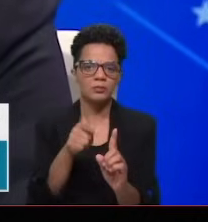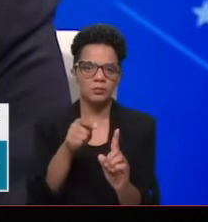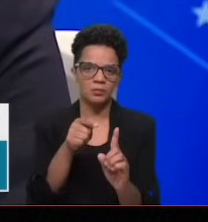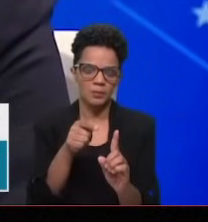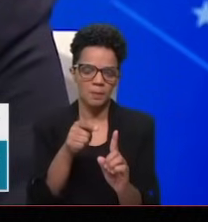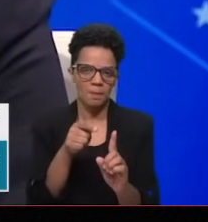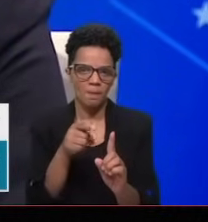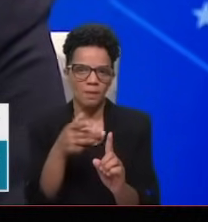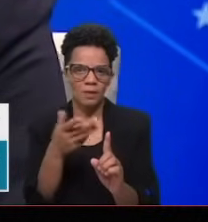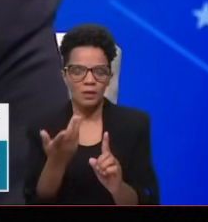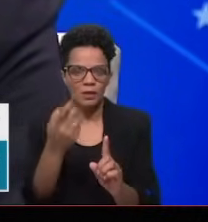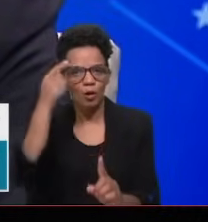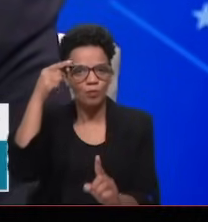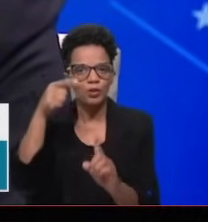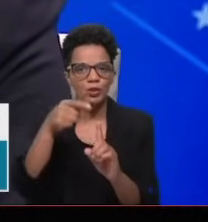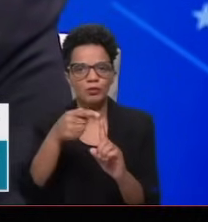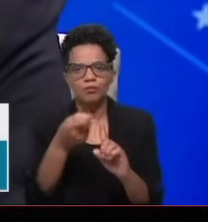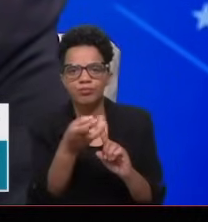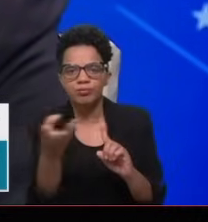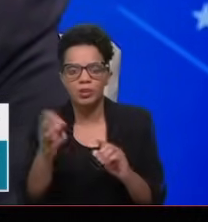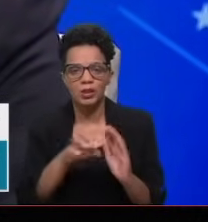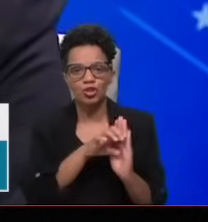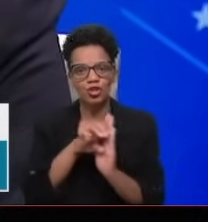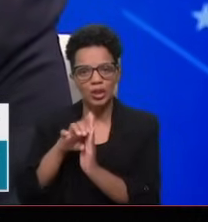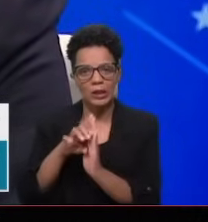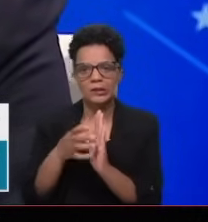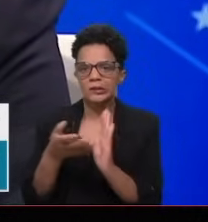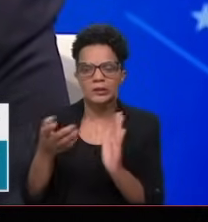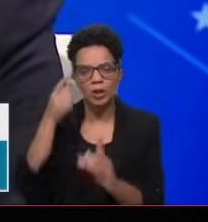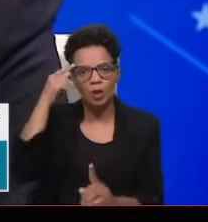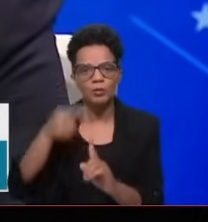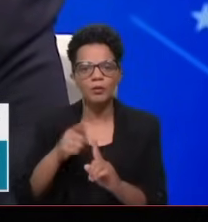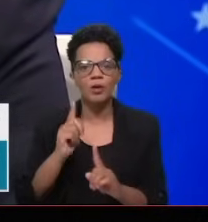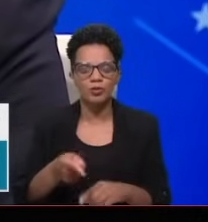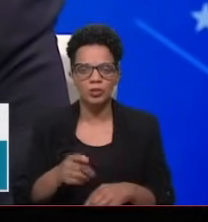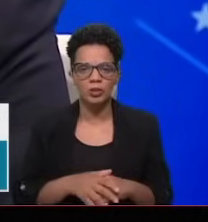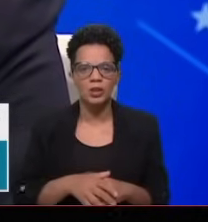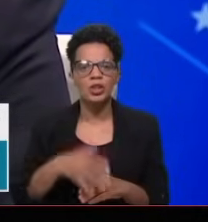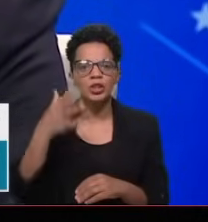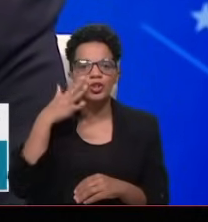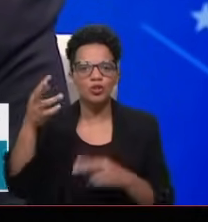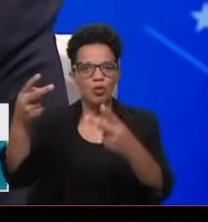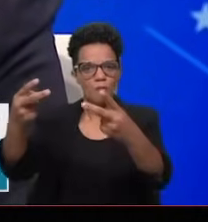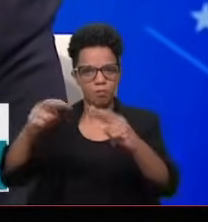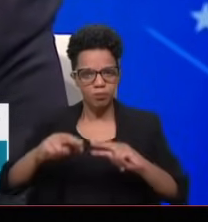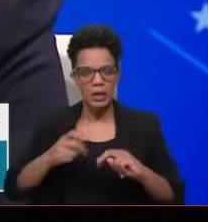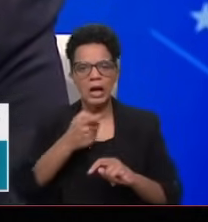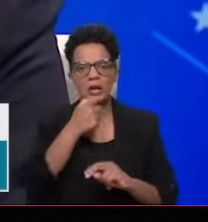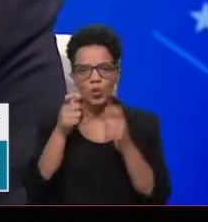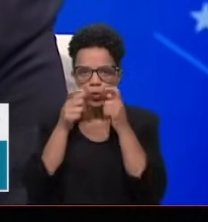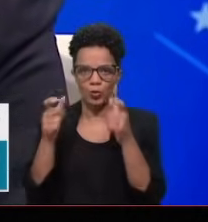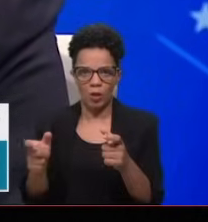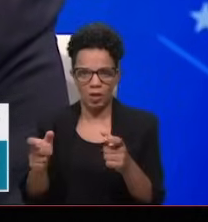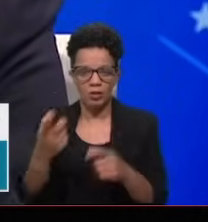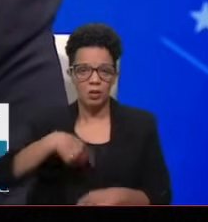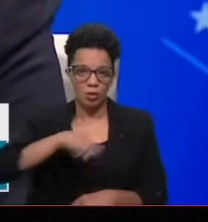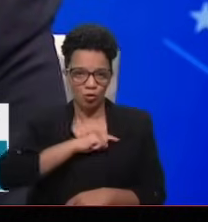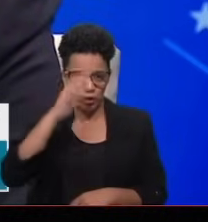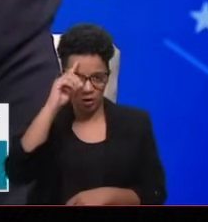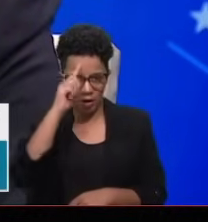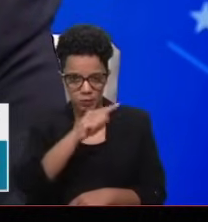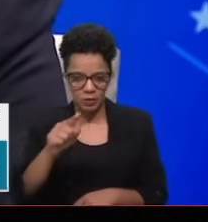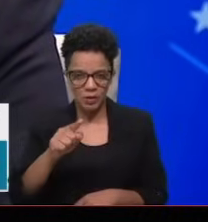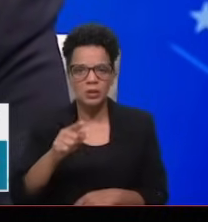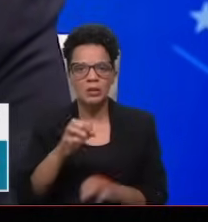eh objetivos o ch que no fundo o que quer é uma imigração controlada nós sabemos como acabou de dizer e bem nós